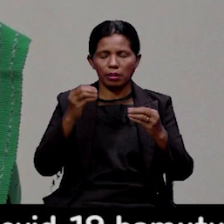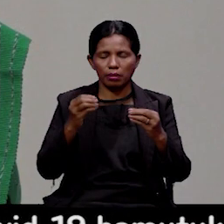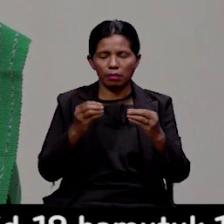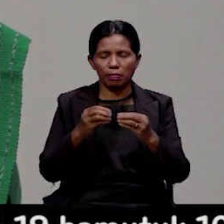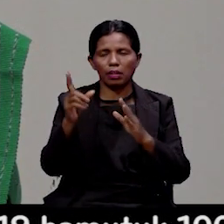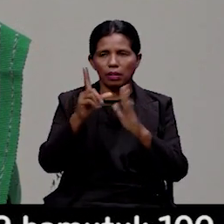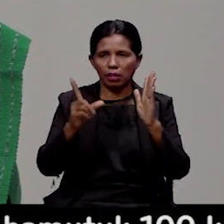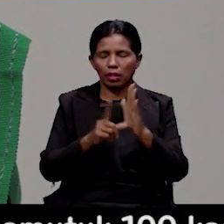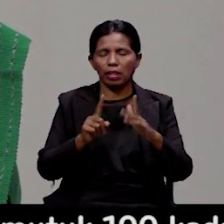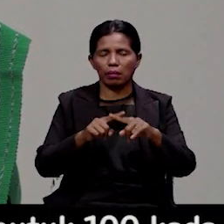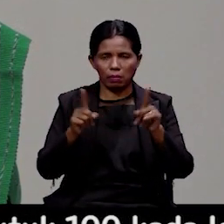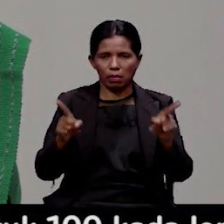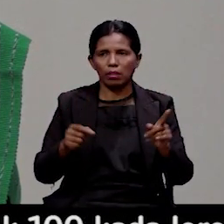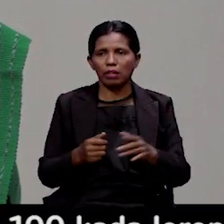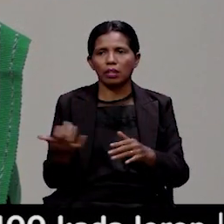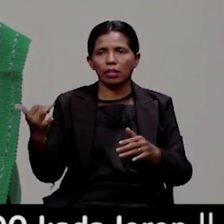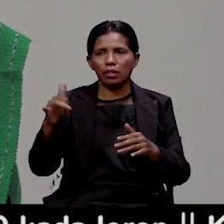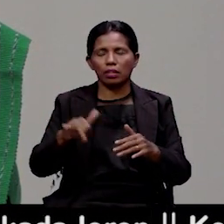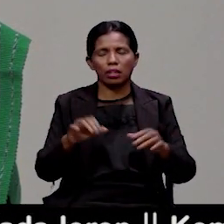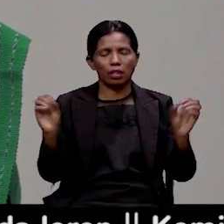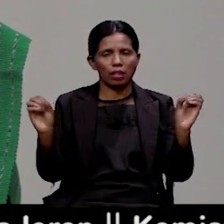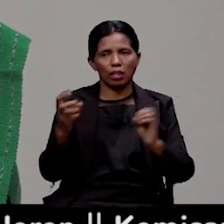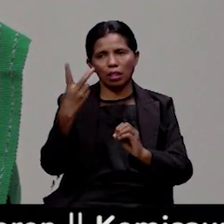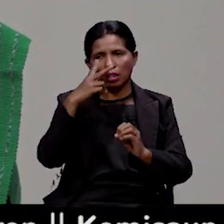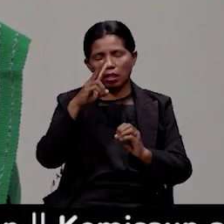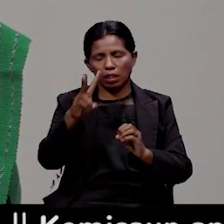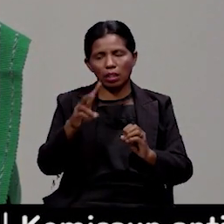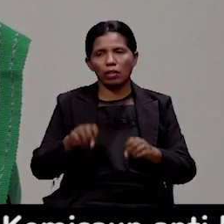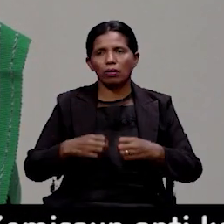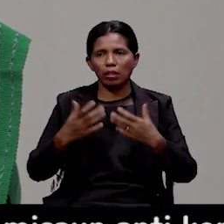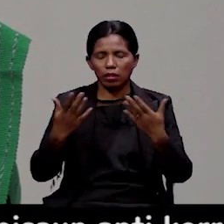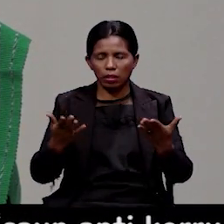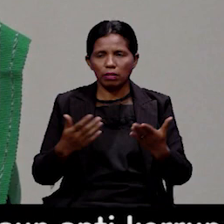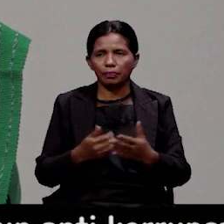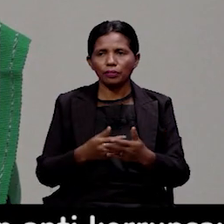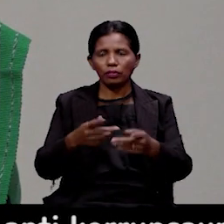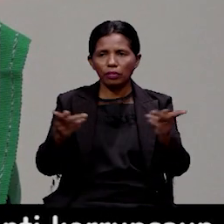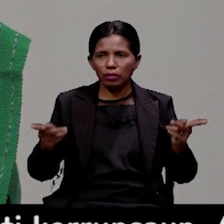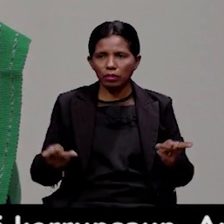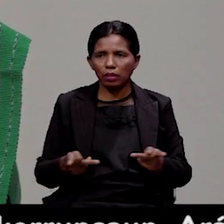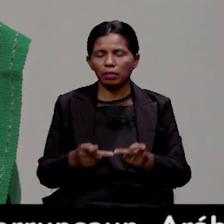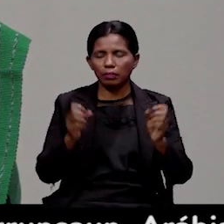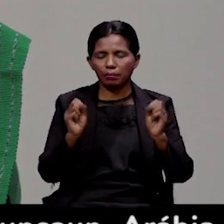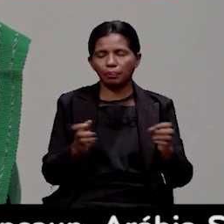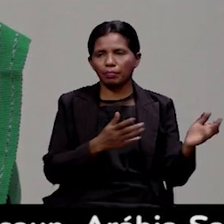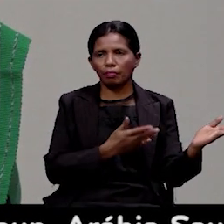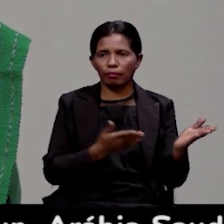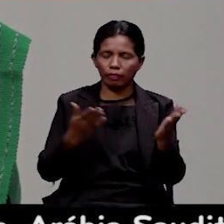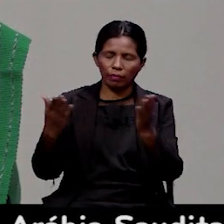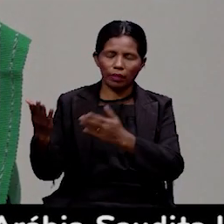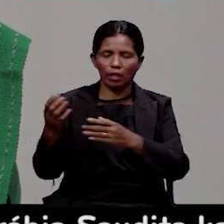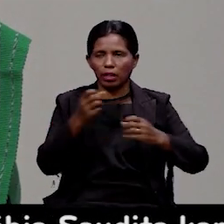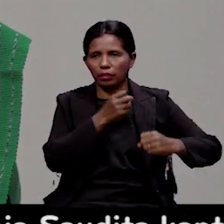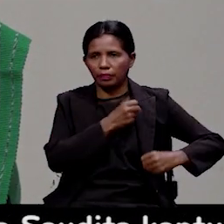Mas bem, se ir a Bahre, para meio, para condições, é bem que pela dor, forças